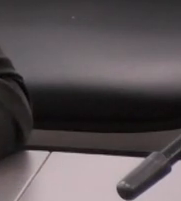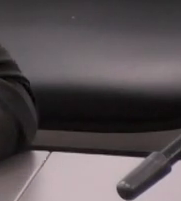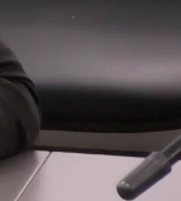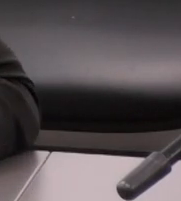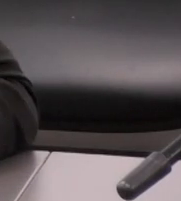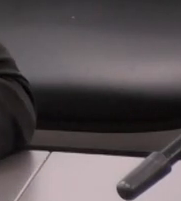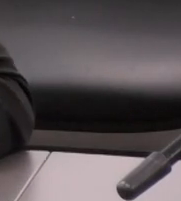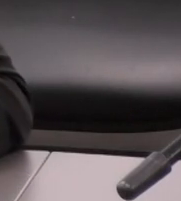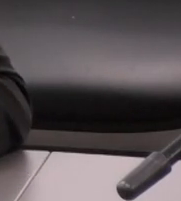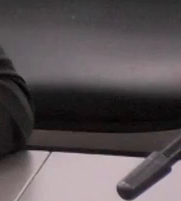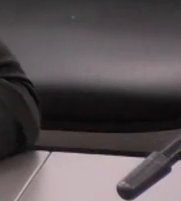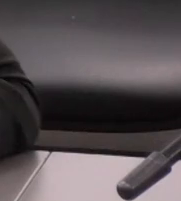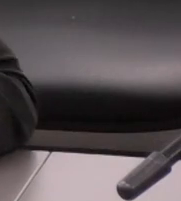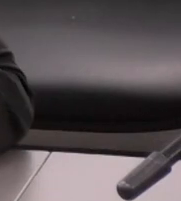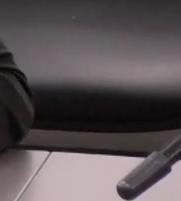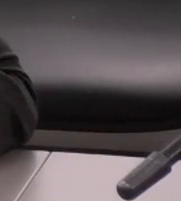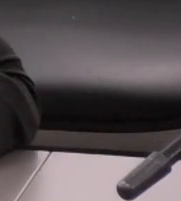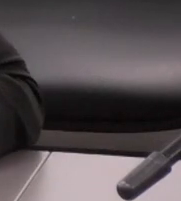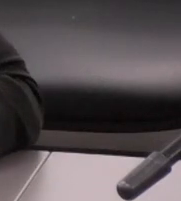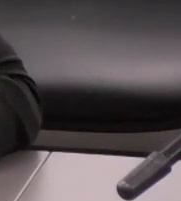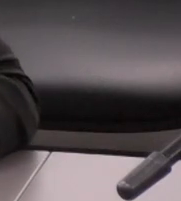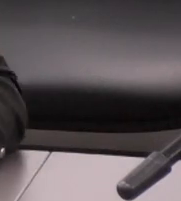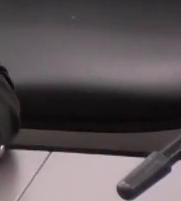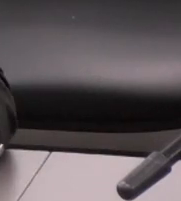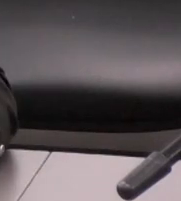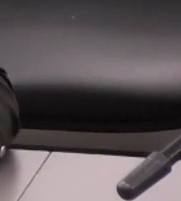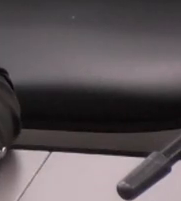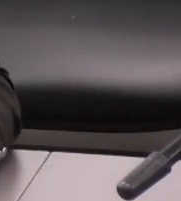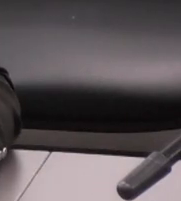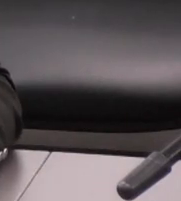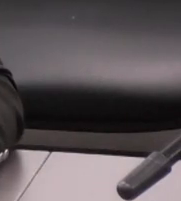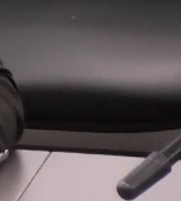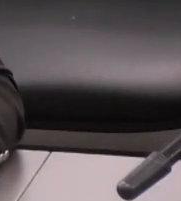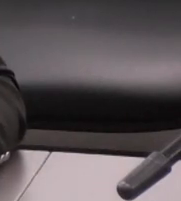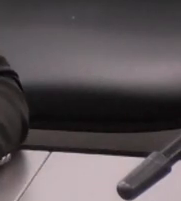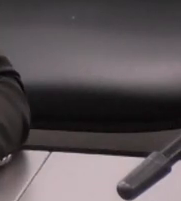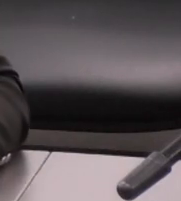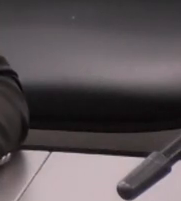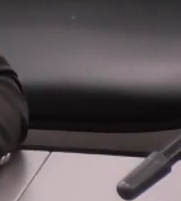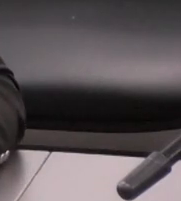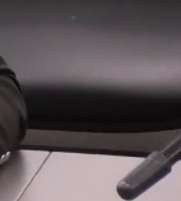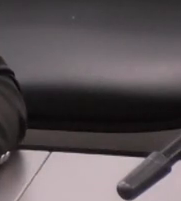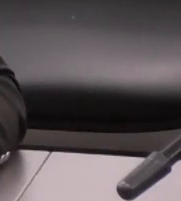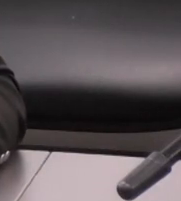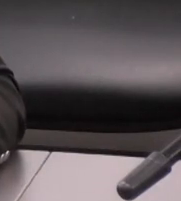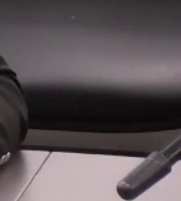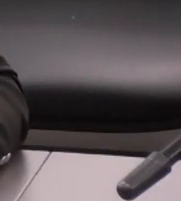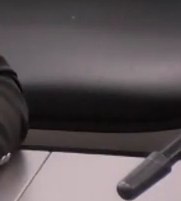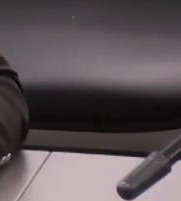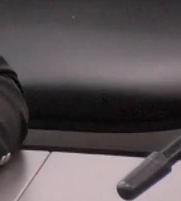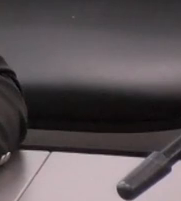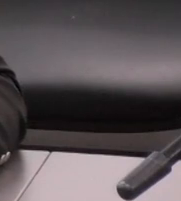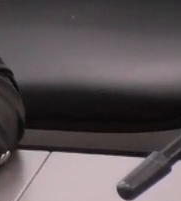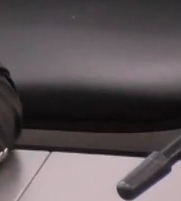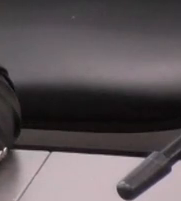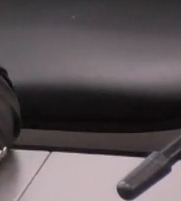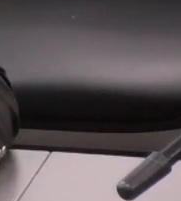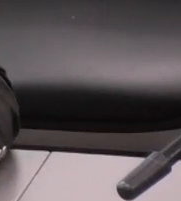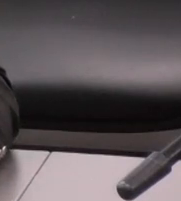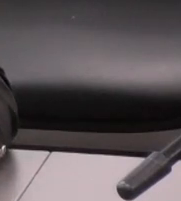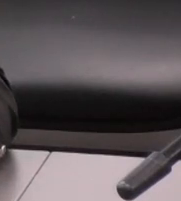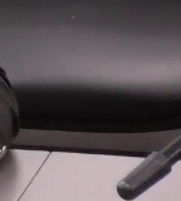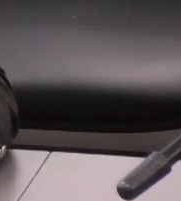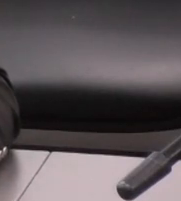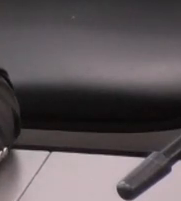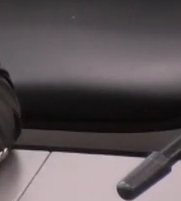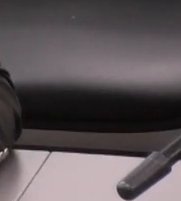extrema, assim, ela entende, não vou prender, mas eu vou continuar com o processo, né? Aí ela diz, frisa-se que sequer consta dos autos as fotos dos réus, os quais teriam